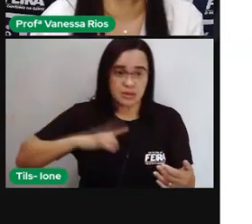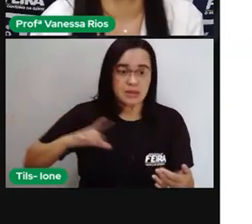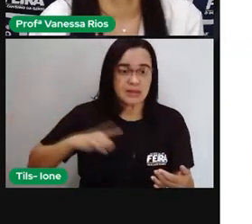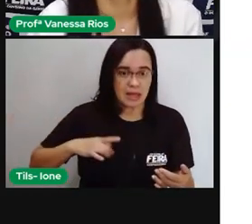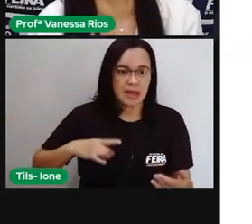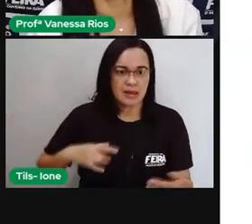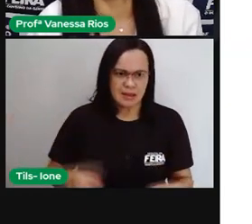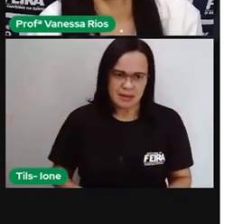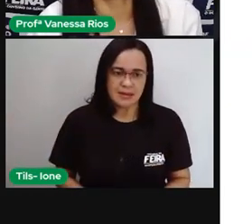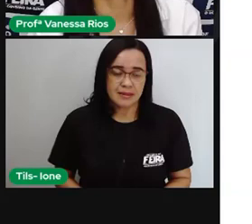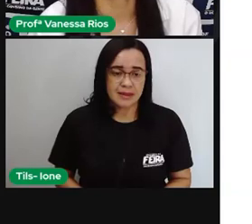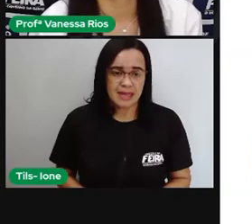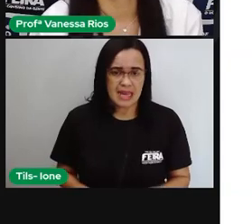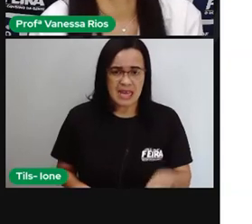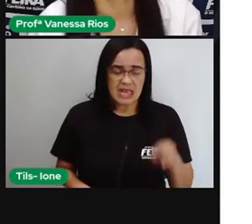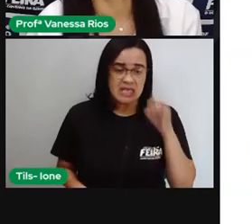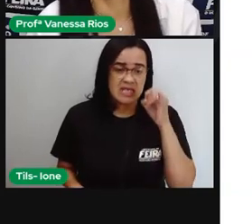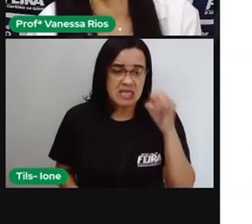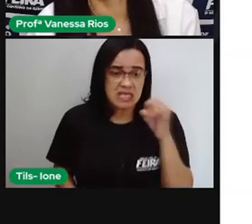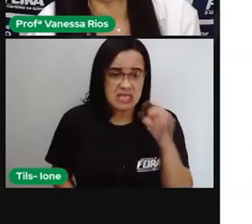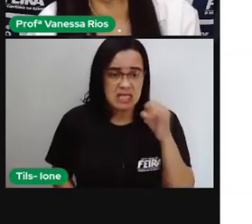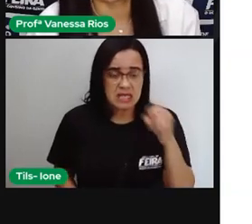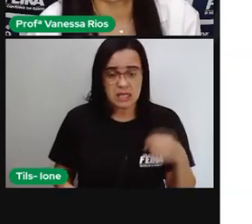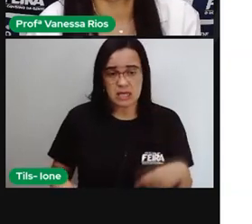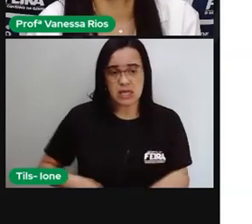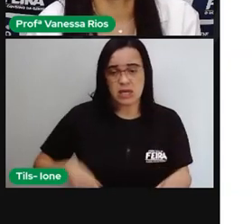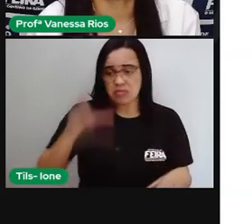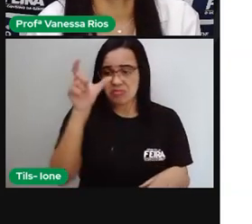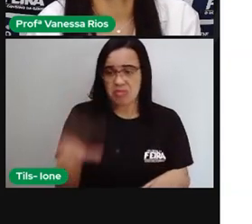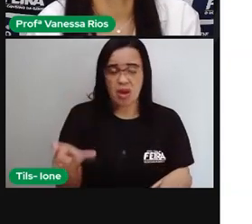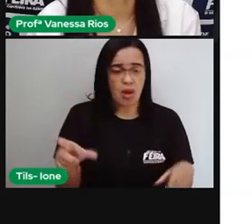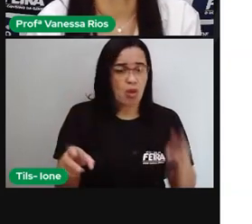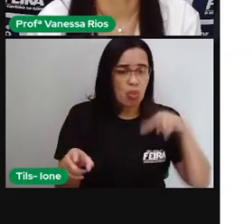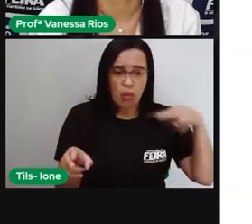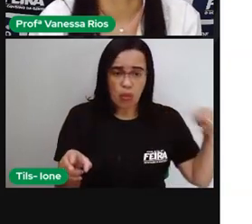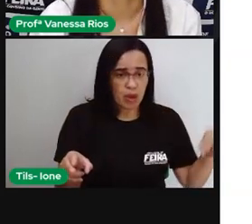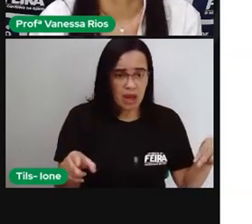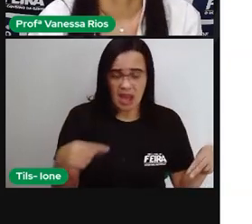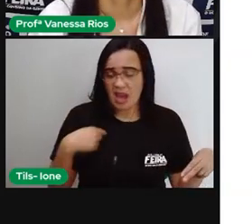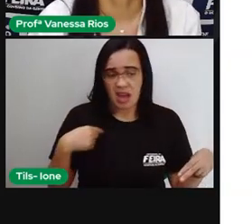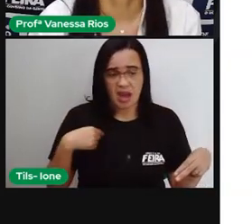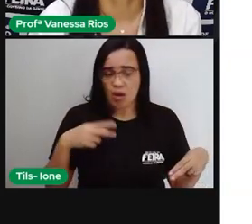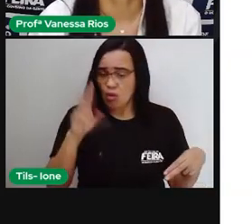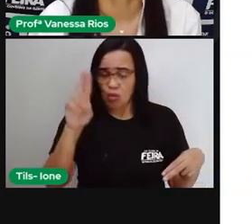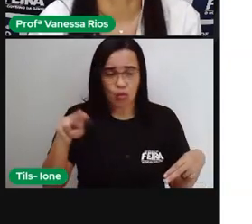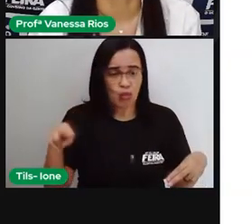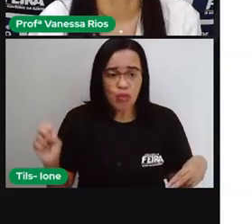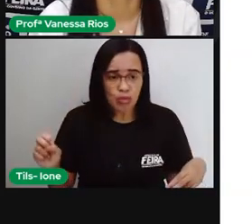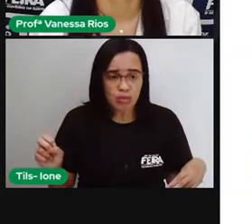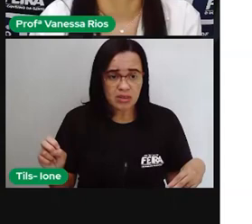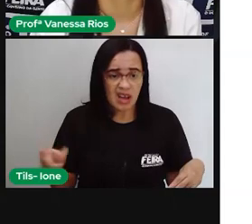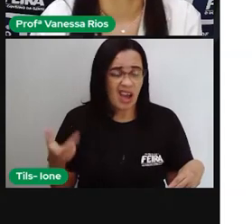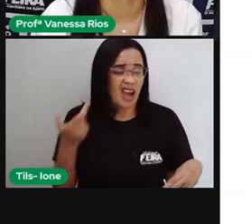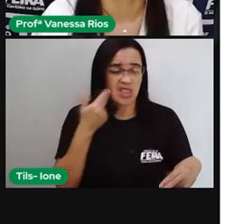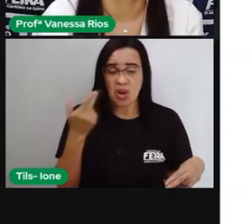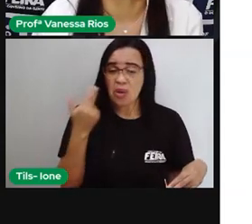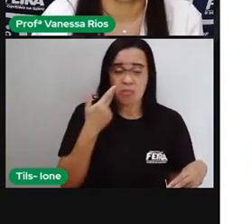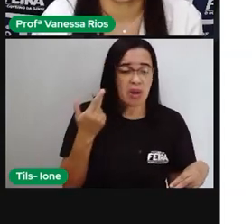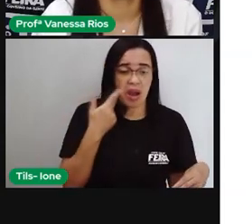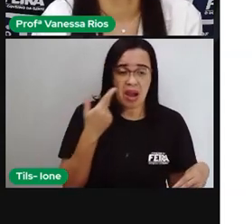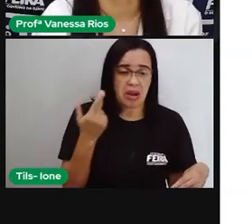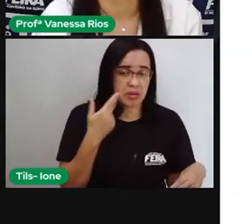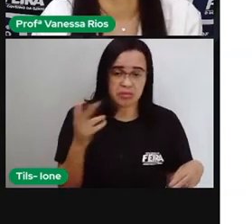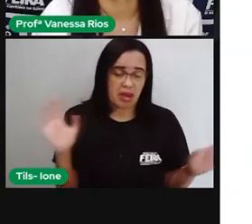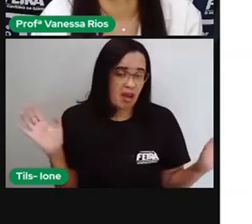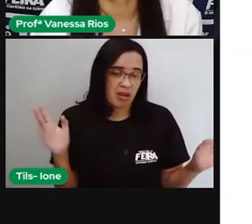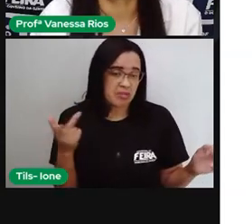se a gente nunca foi vítima, né? Se a gente nunca sofreu nenhuma ação dessa, a gente achar que isso, como muitos dizem, ah, isso é mimimi, né?